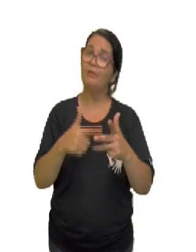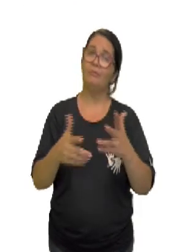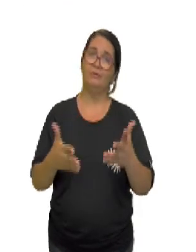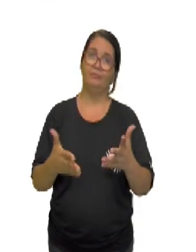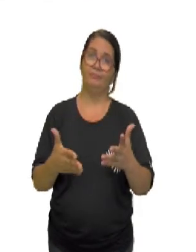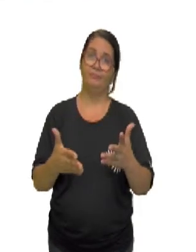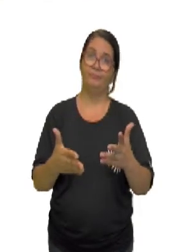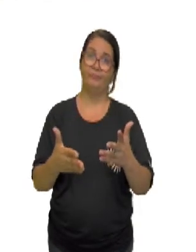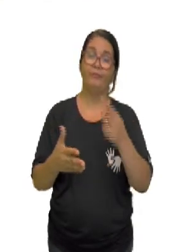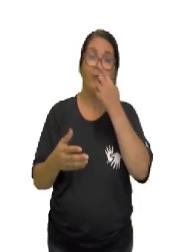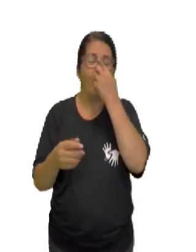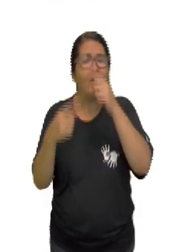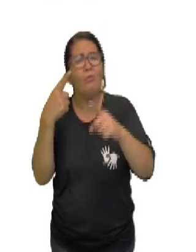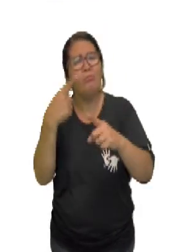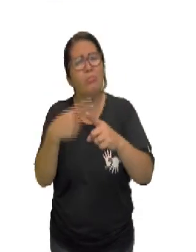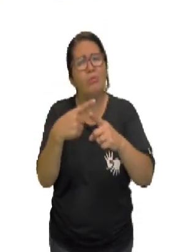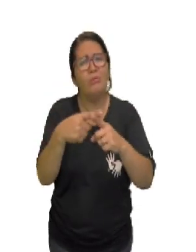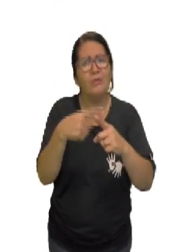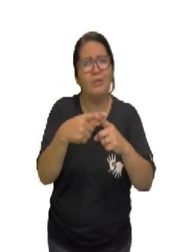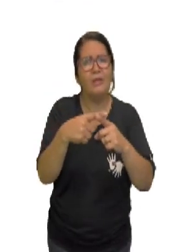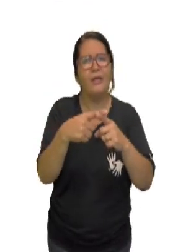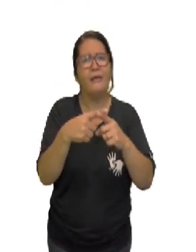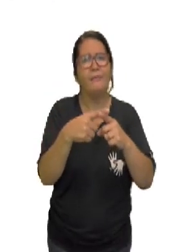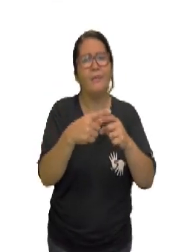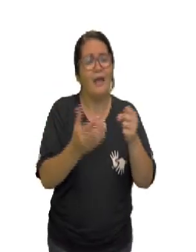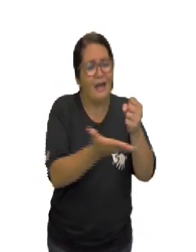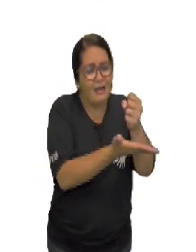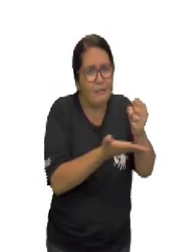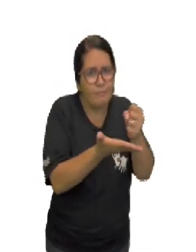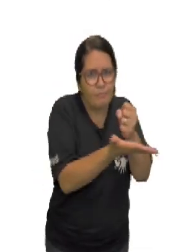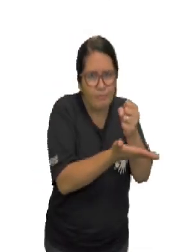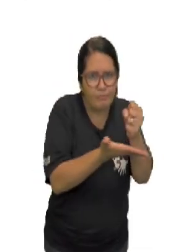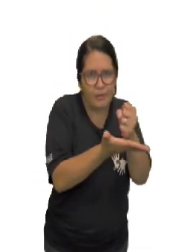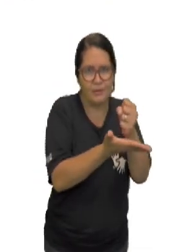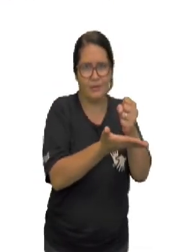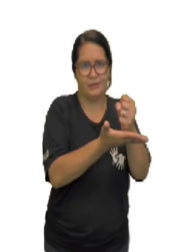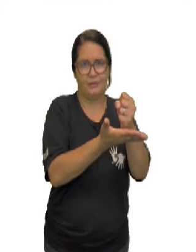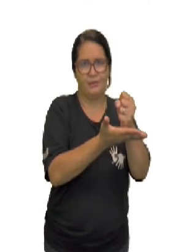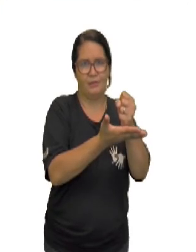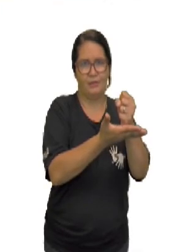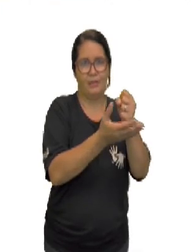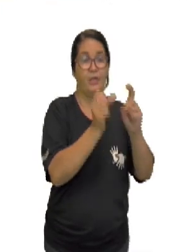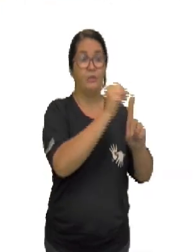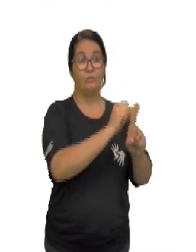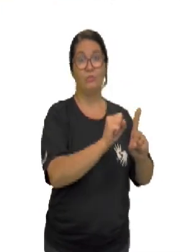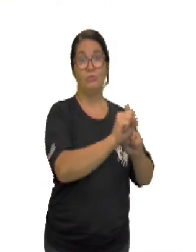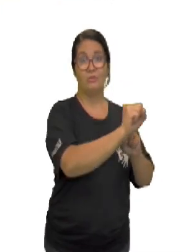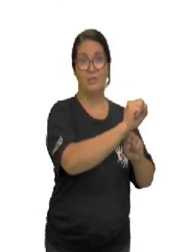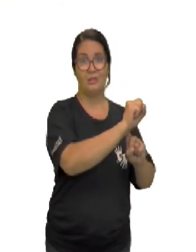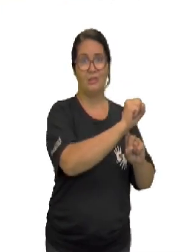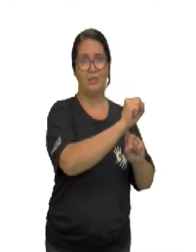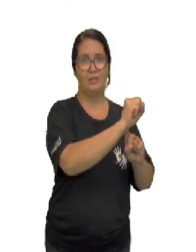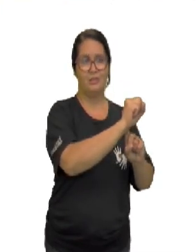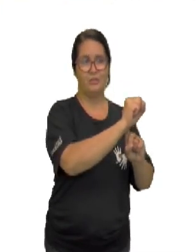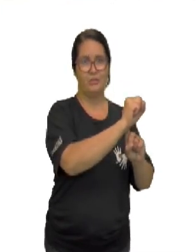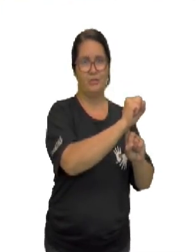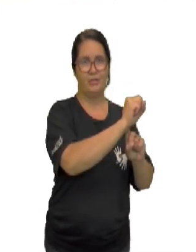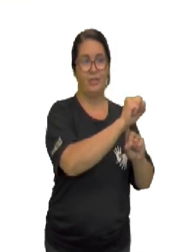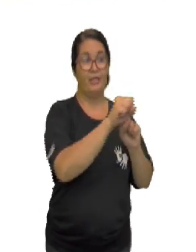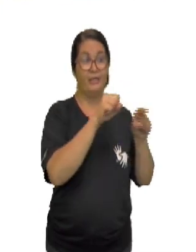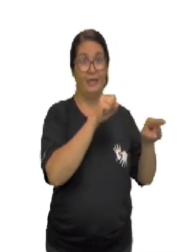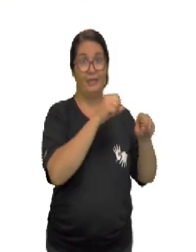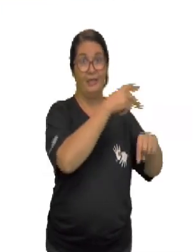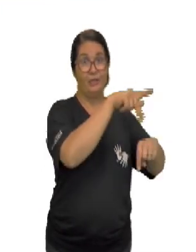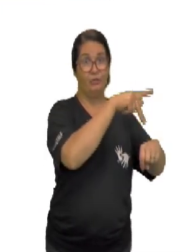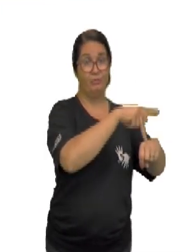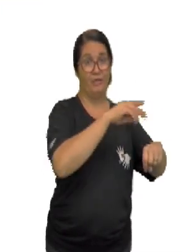A estrutura etária da sociedade canadense está mostrando que já está faltando mão de